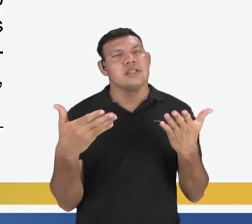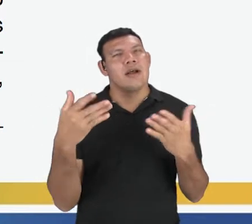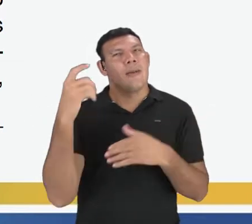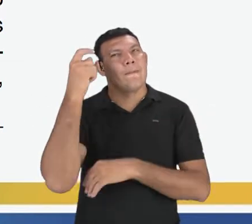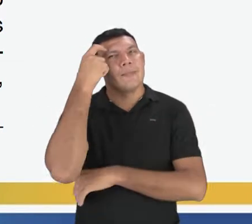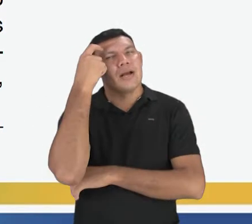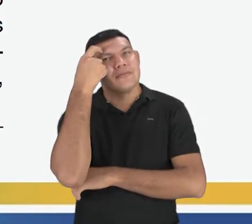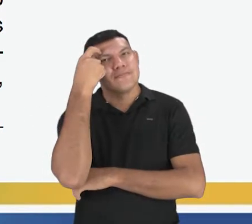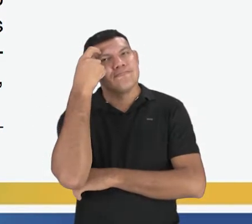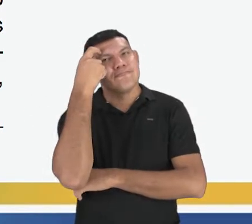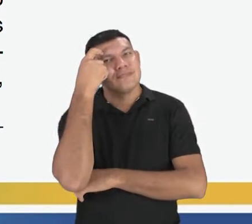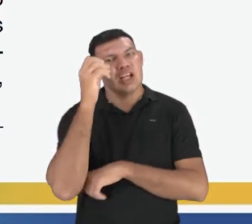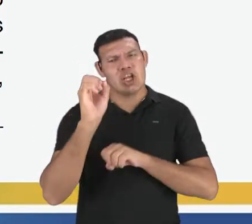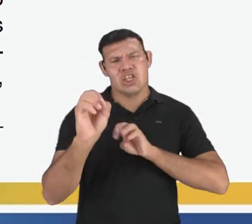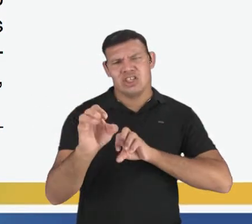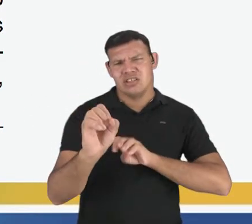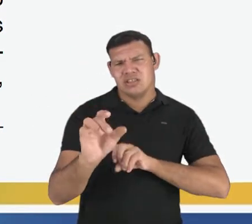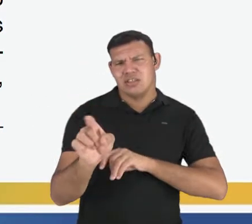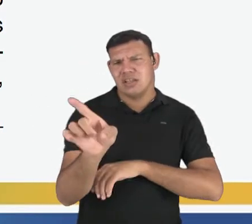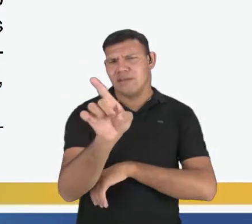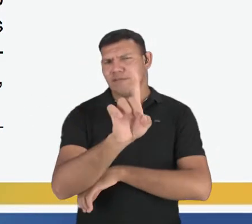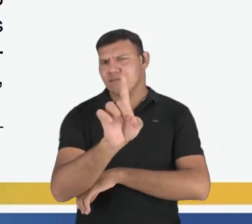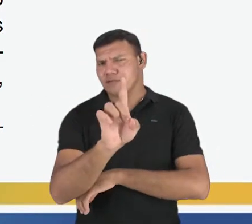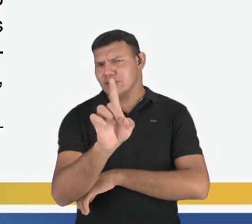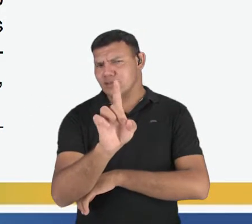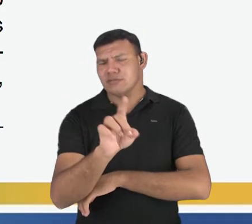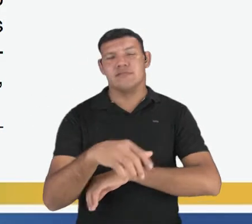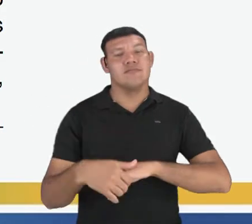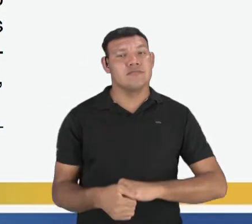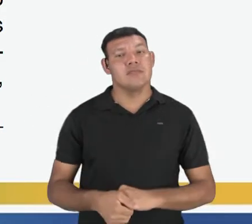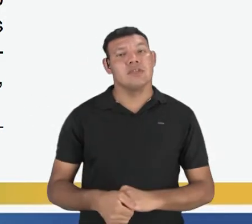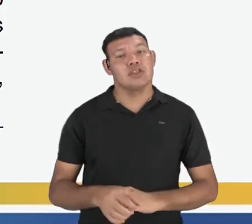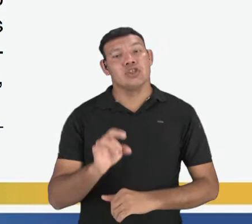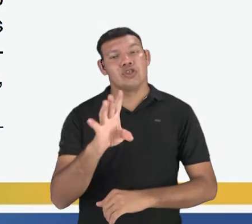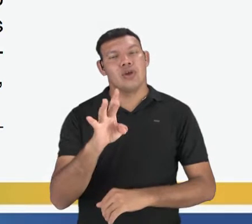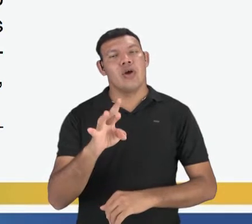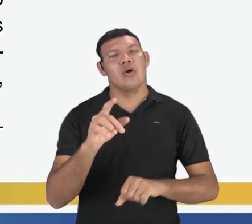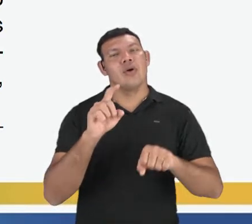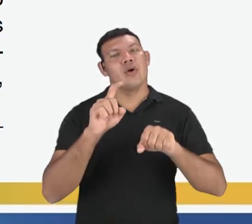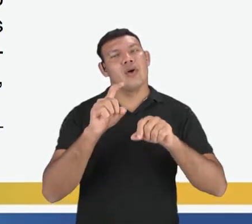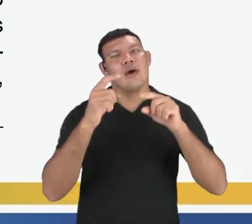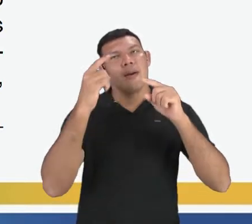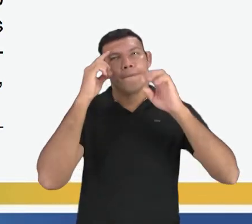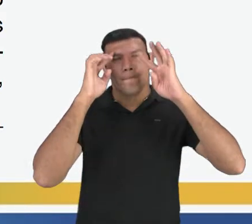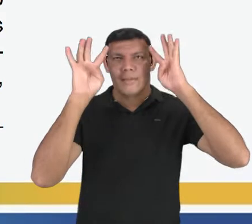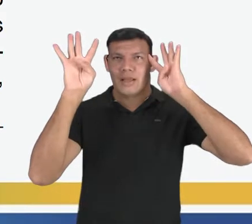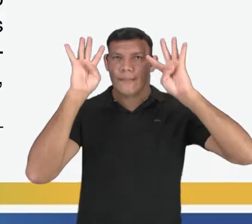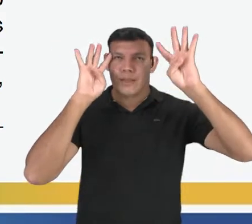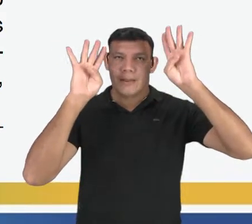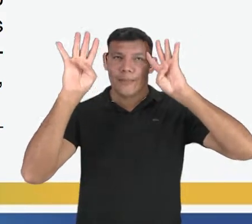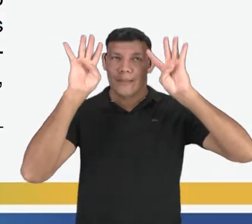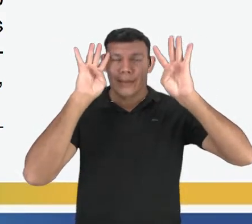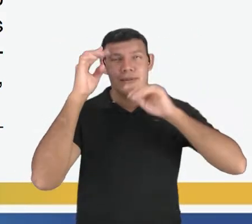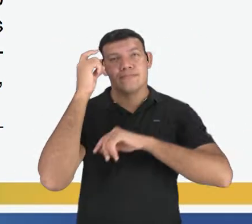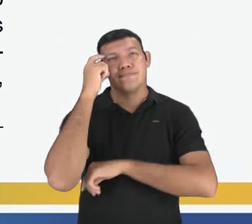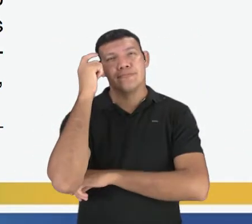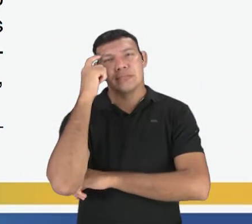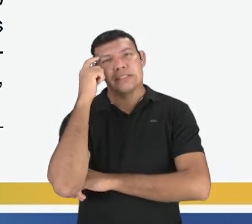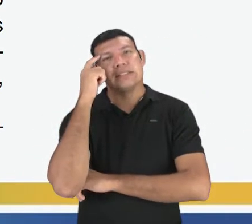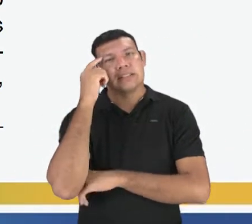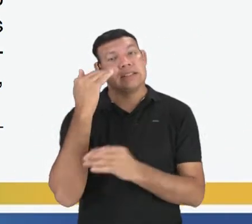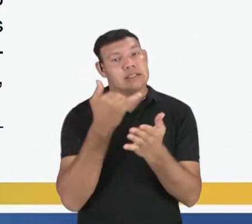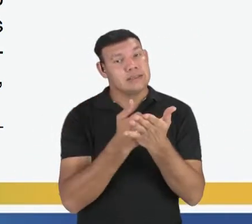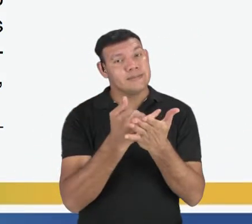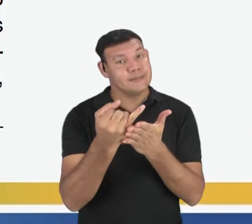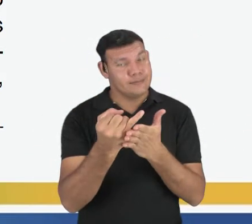de raciocínio, que não se ensina a filosofia, mas a filosofar. Então aí na introdução a gente já tem uma